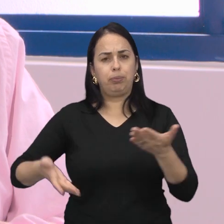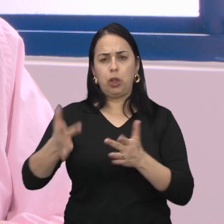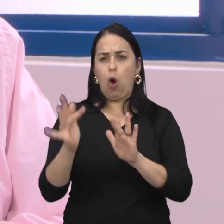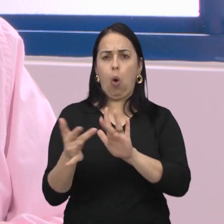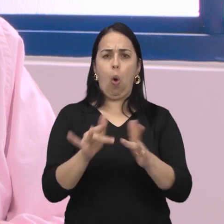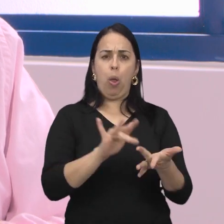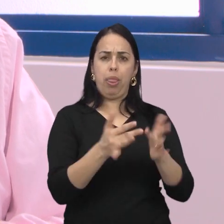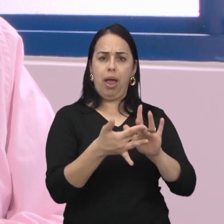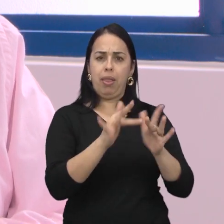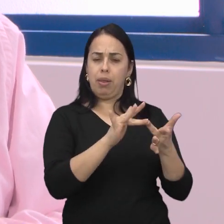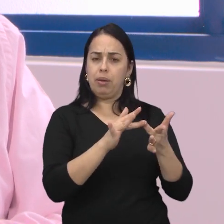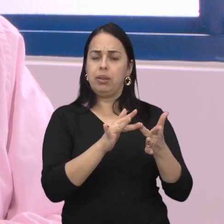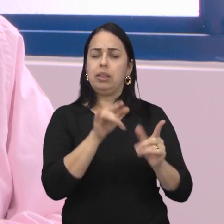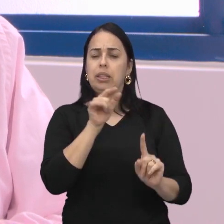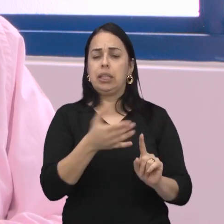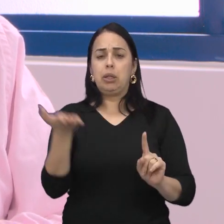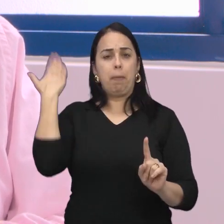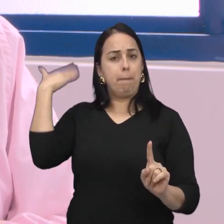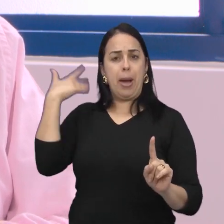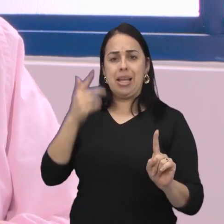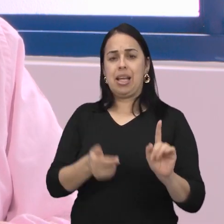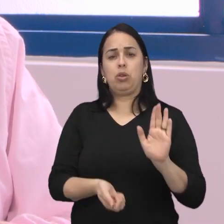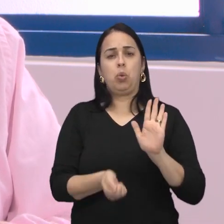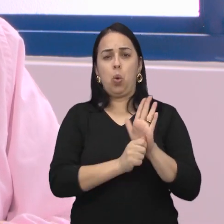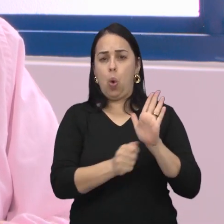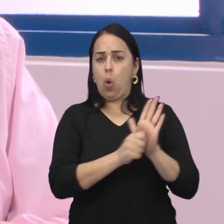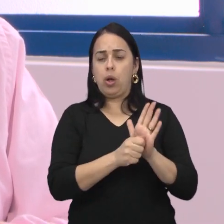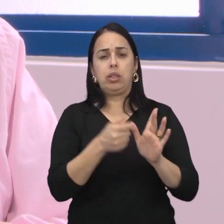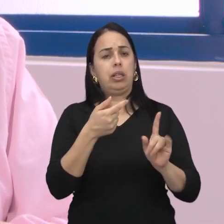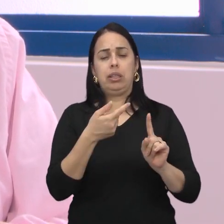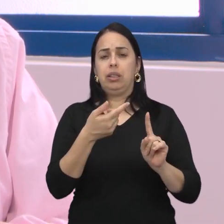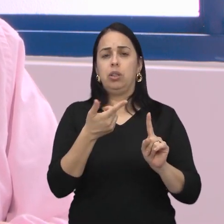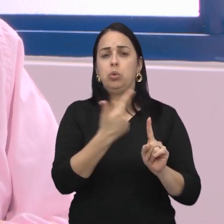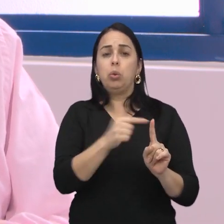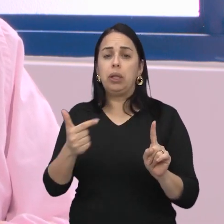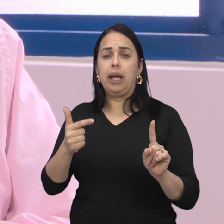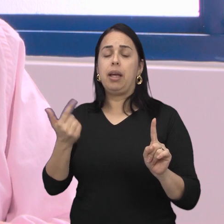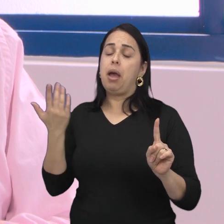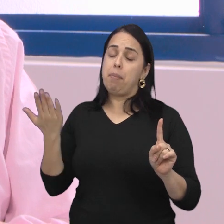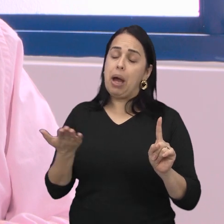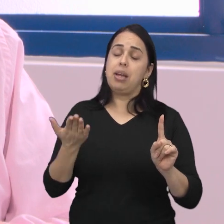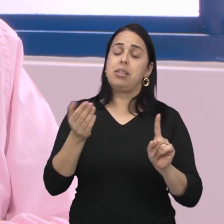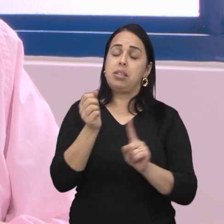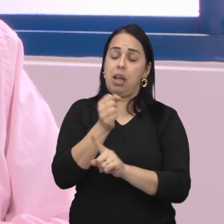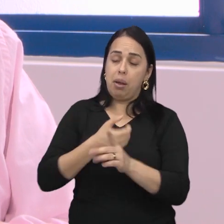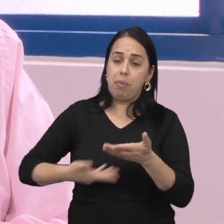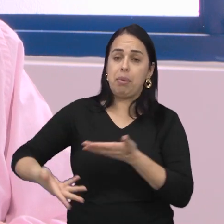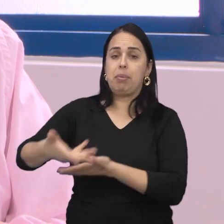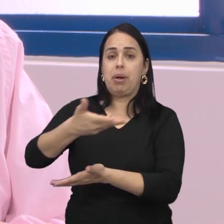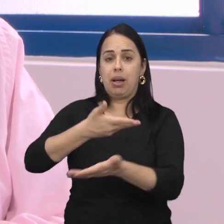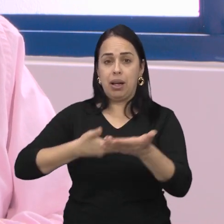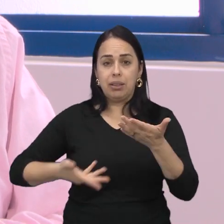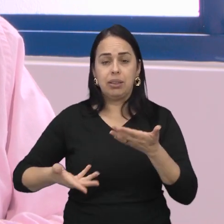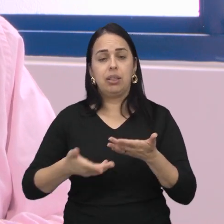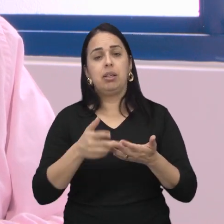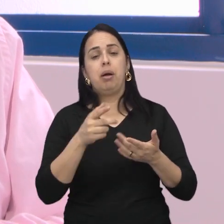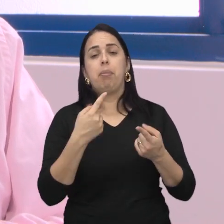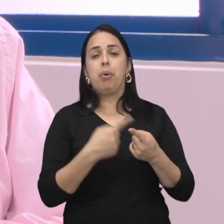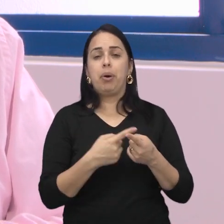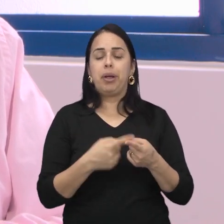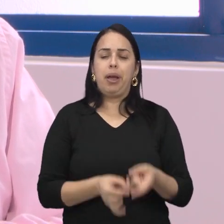indivíduo, resgatar uma série de coisas que necessárias para a vida em sociedade e